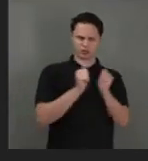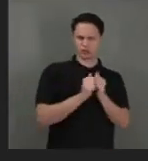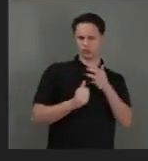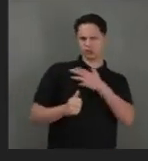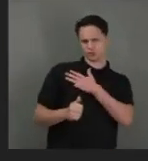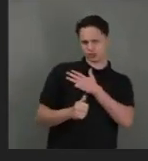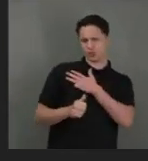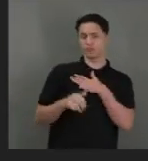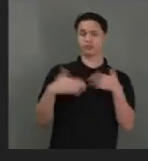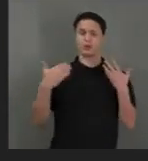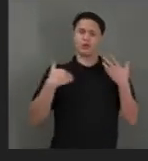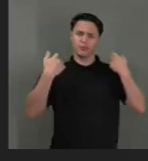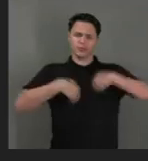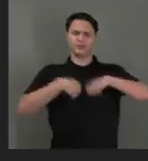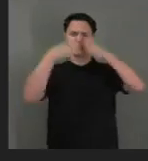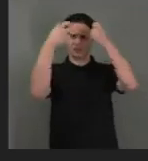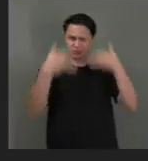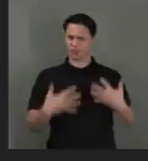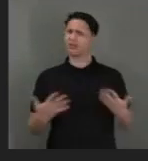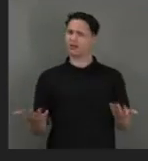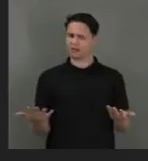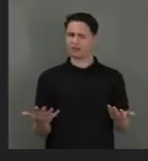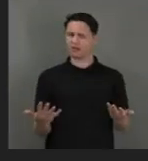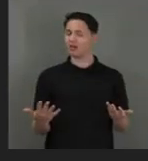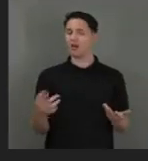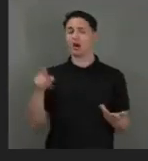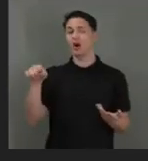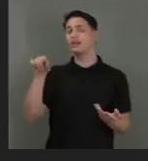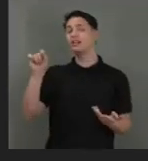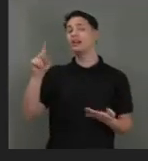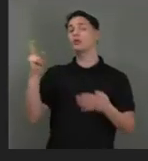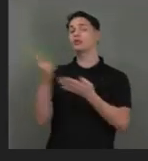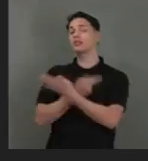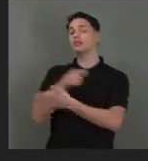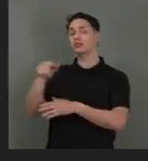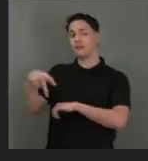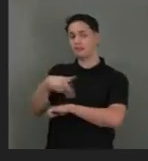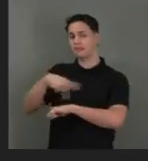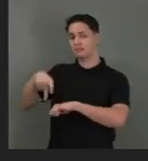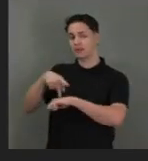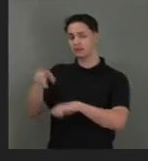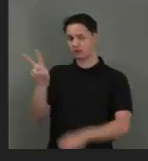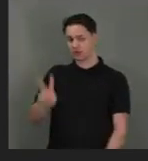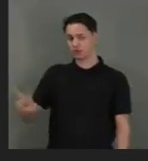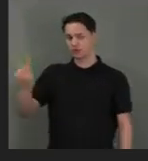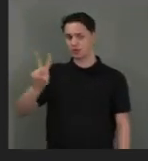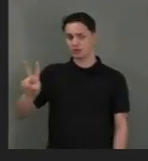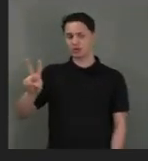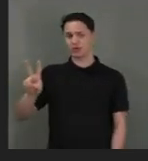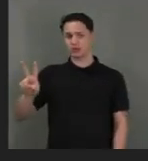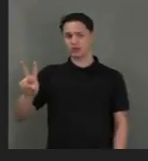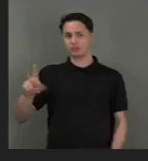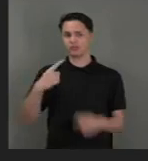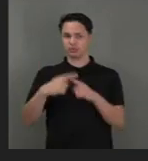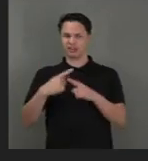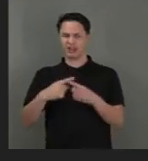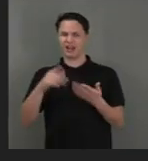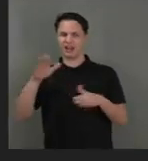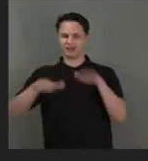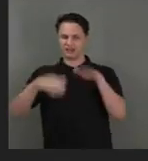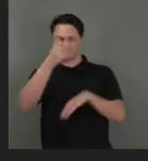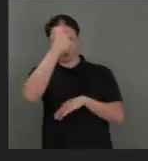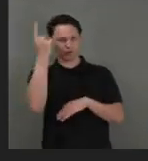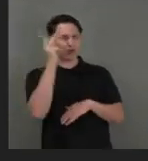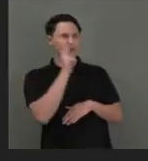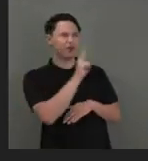né? As pessoas estão muito voltadas para outros assuntos, guerras, que deixam o coração da gente realmente